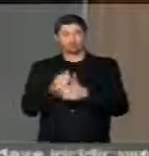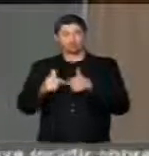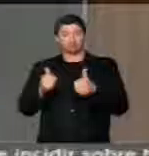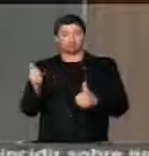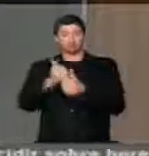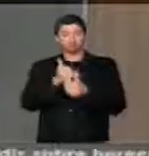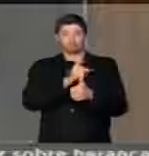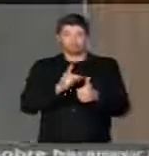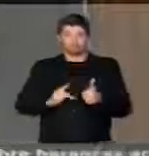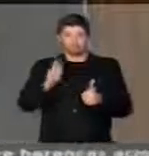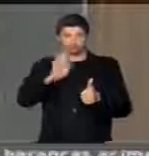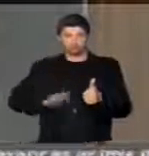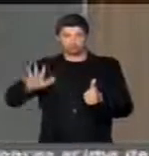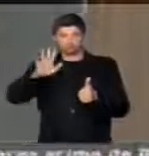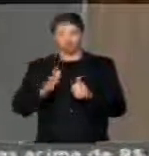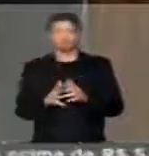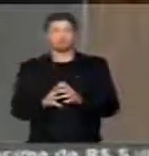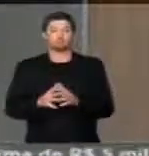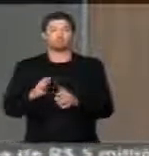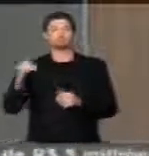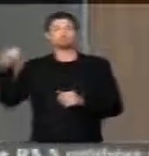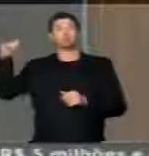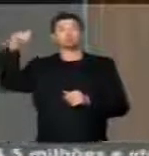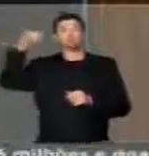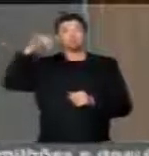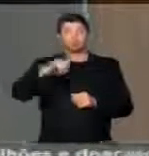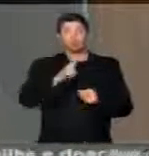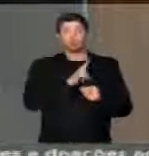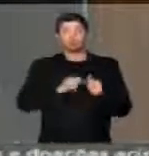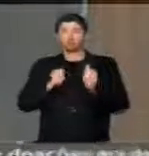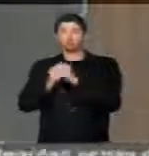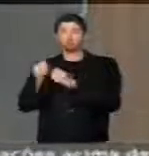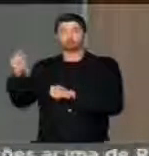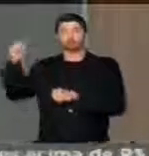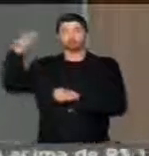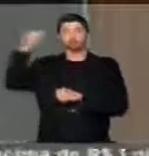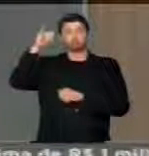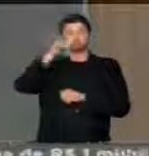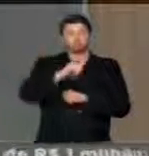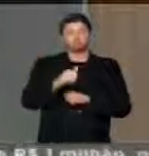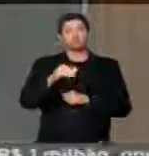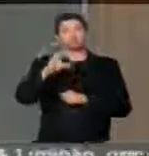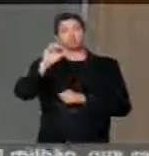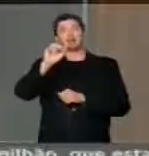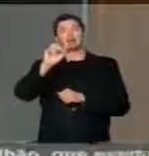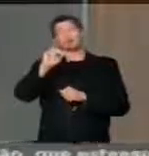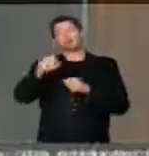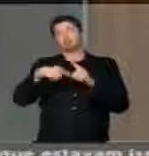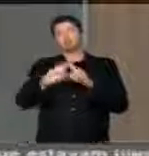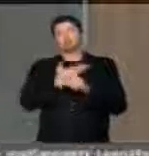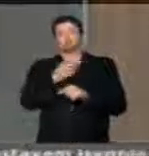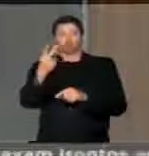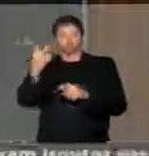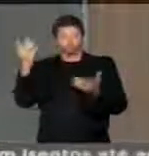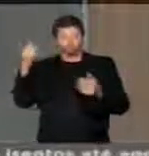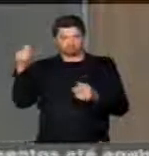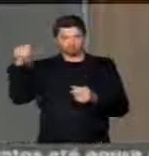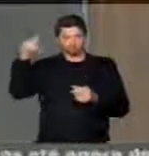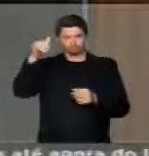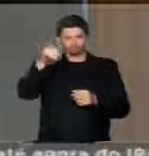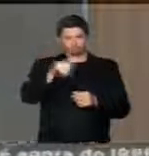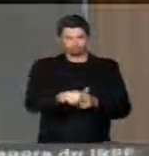que estava tudo ok, que ele podia proceder daquela forma. E eles vieram, então, no avião da FAB, que ele tem